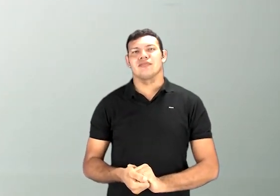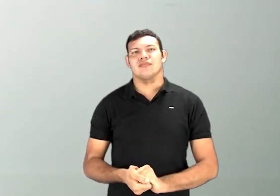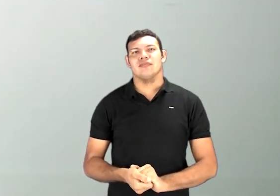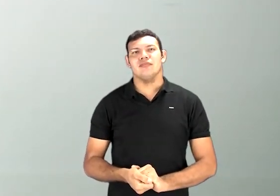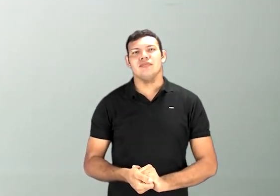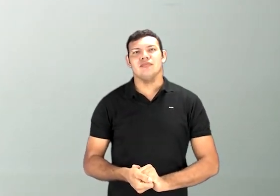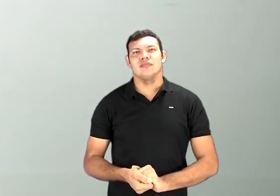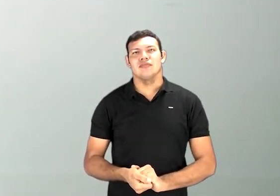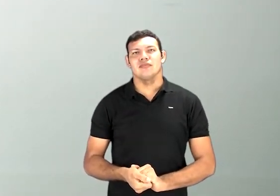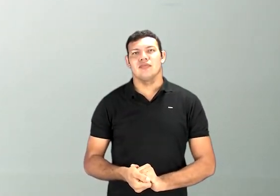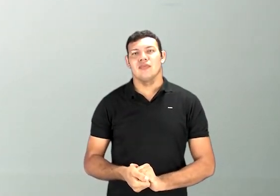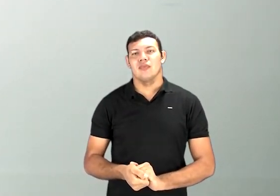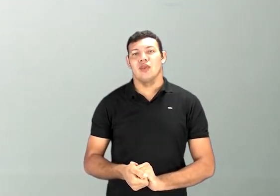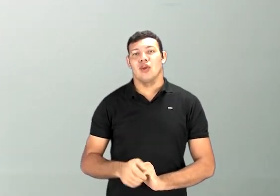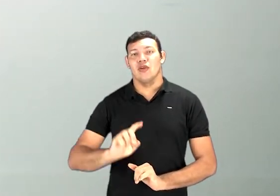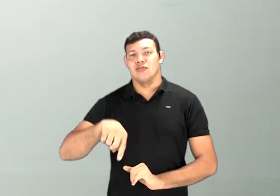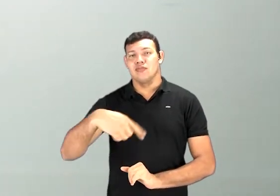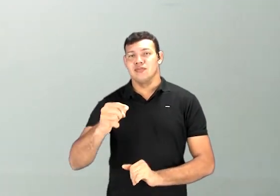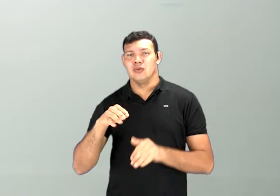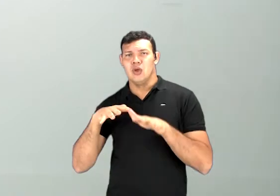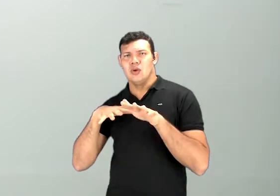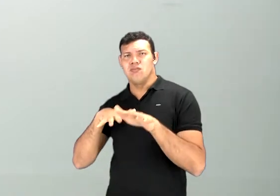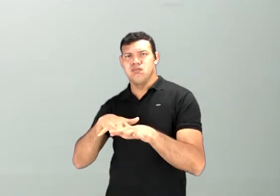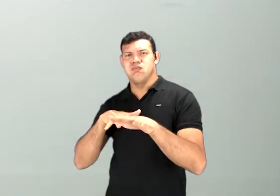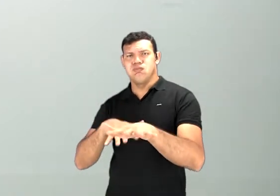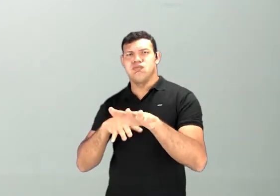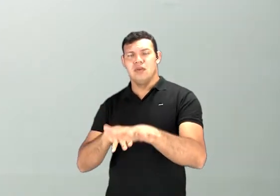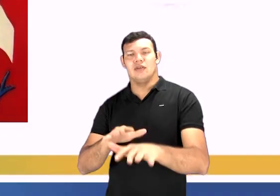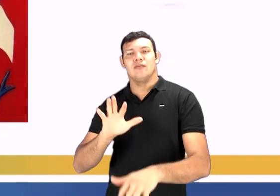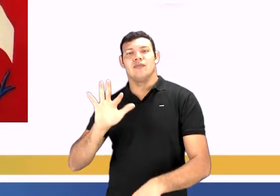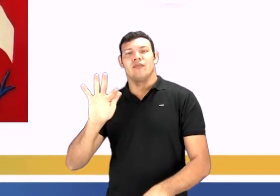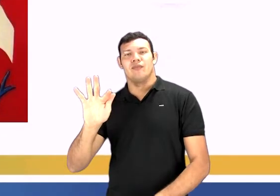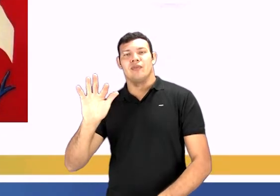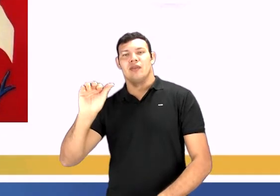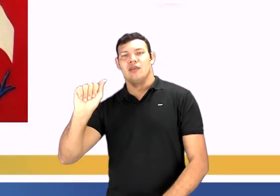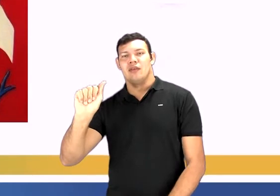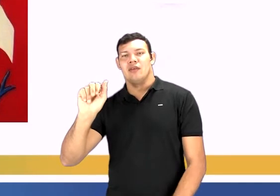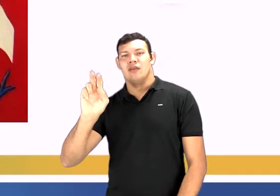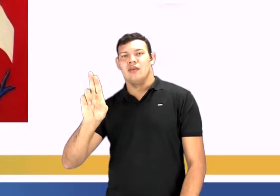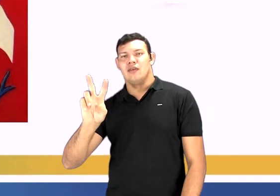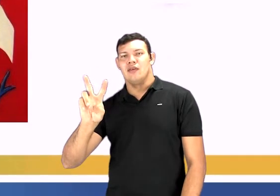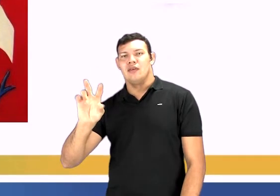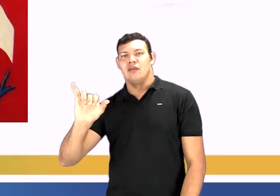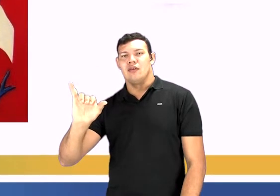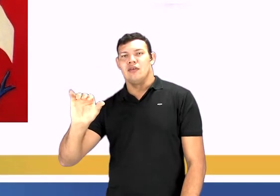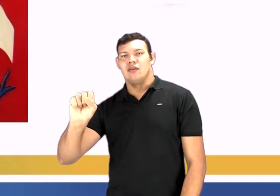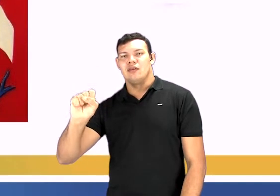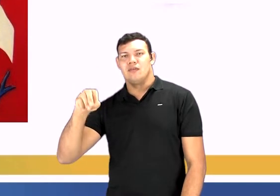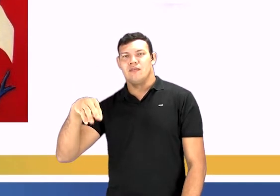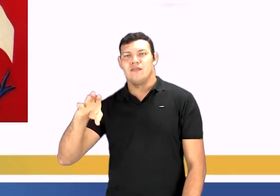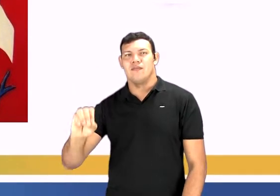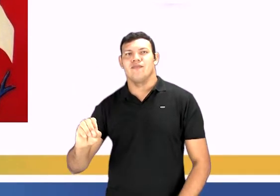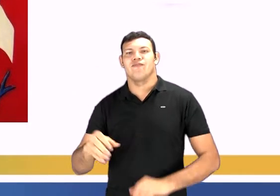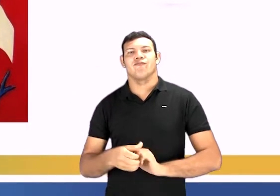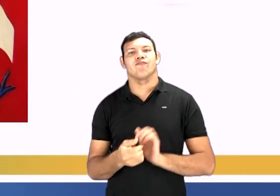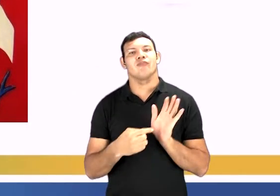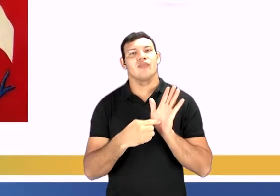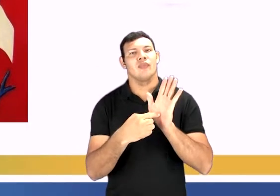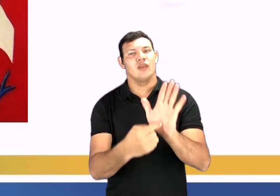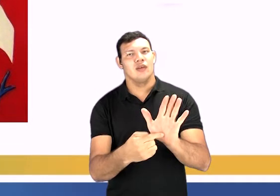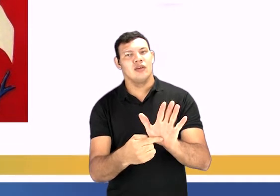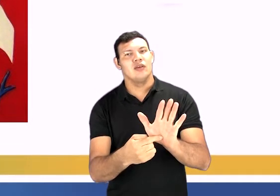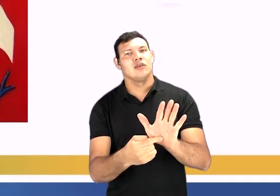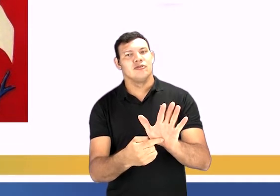O próximo movimento que vamos conhecer é o fauvismo. Ele foi um movimento que surgiu a partir de uma exposição de